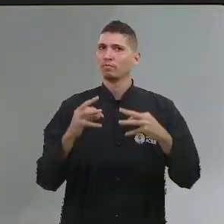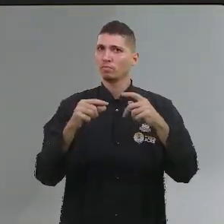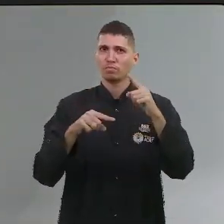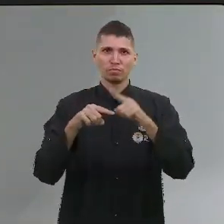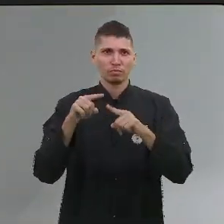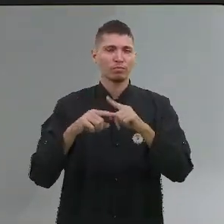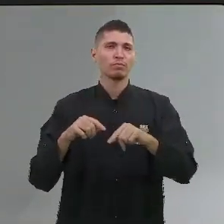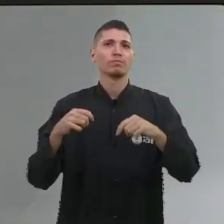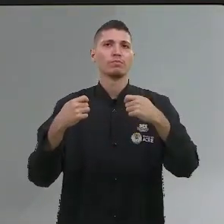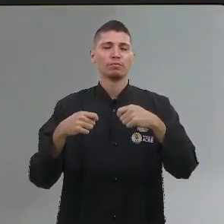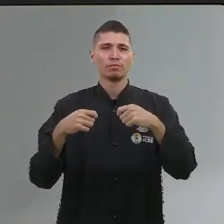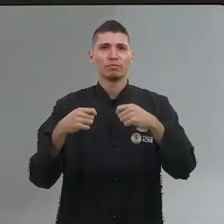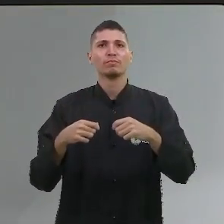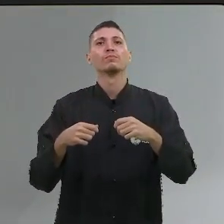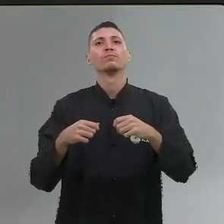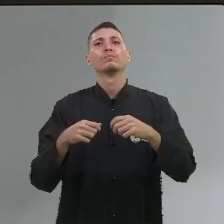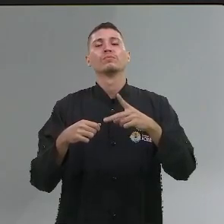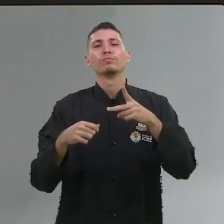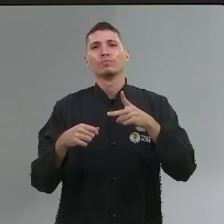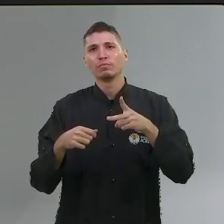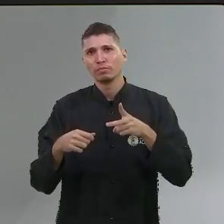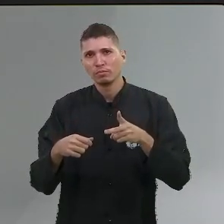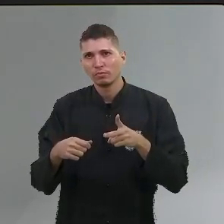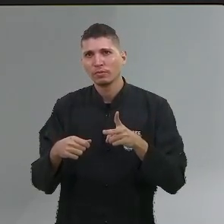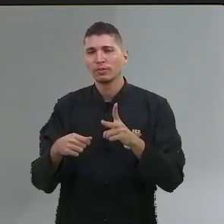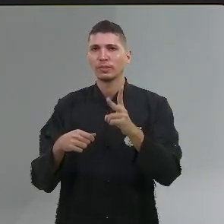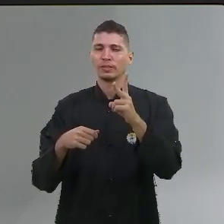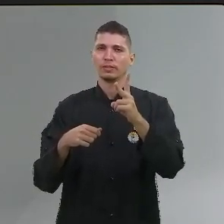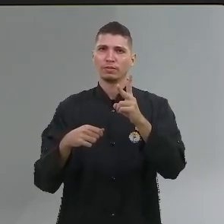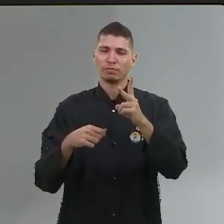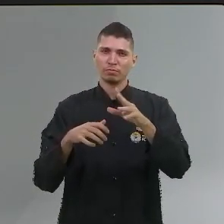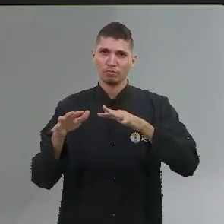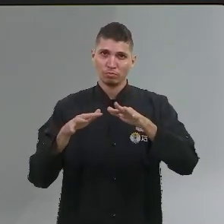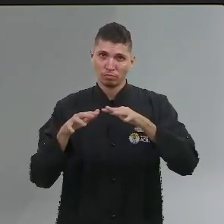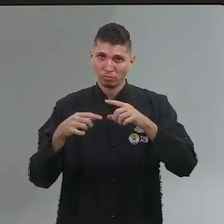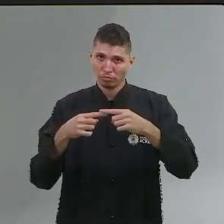movimento retilíneo uniforme, né, ou em repouso, a não ser que alguma